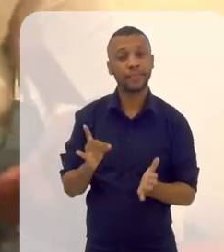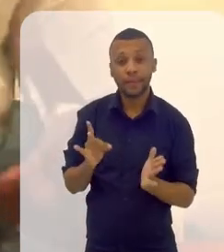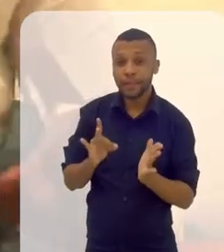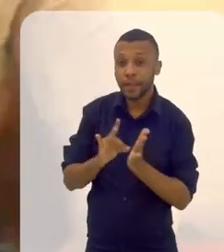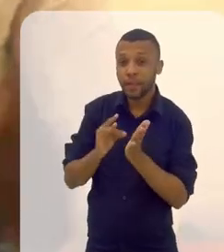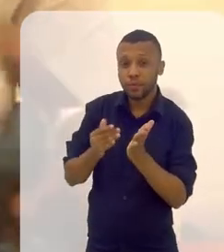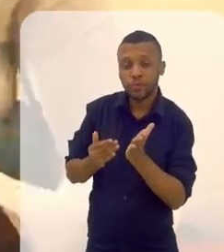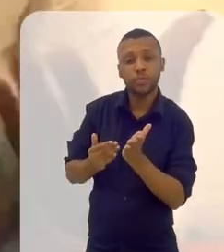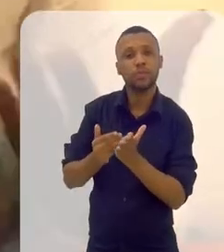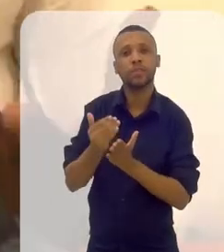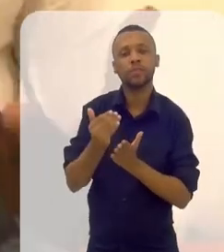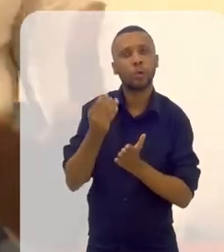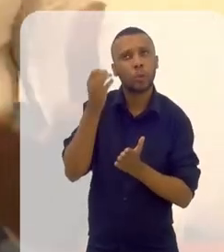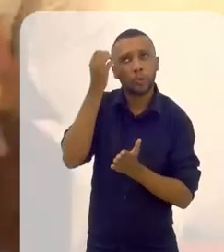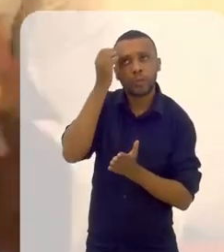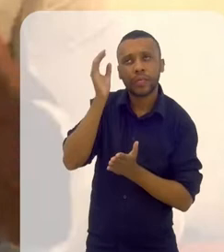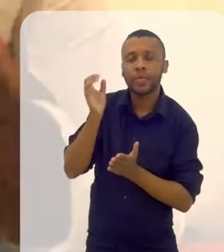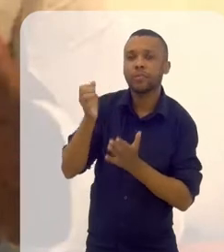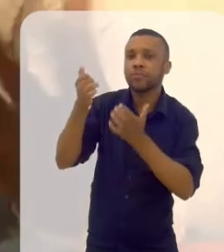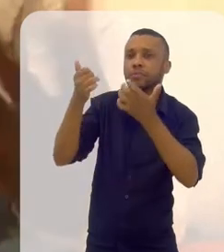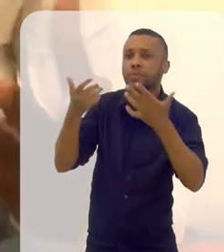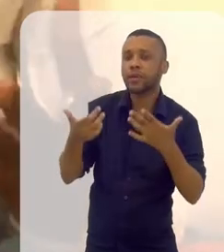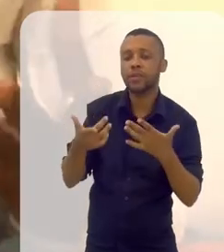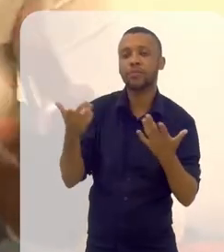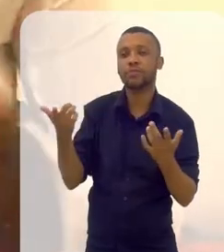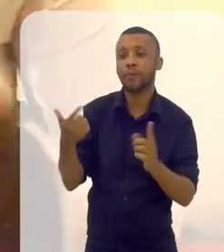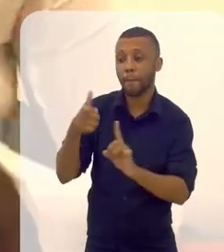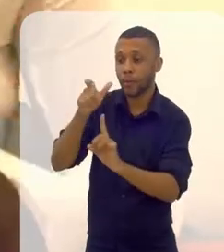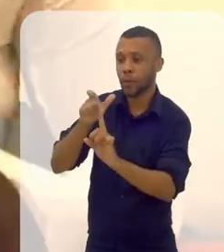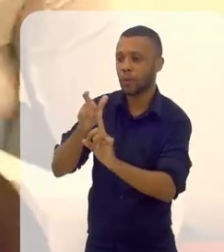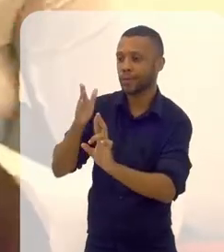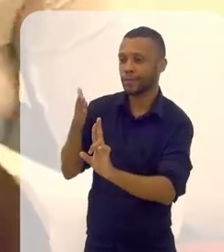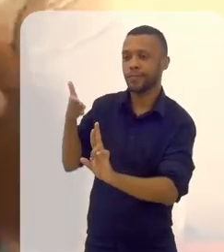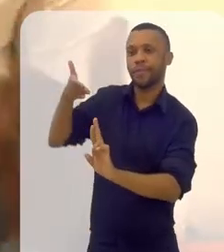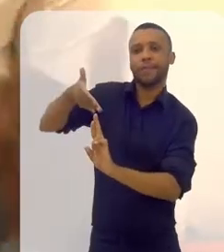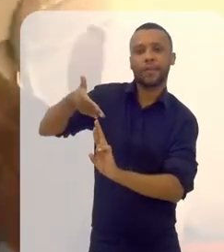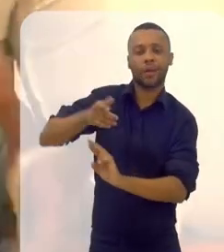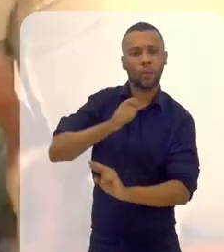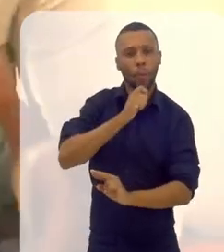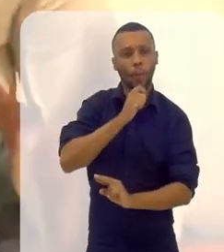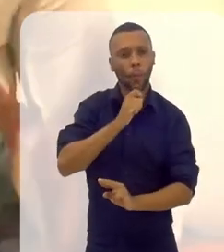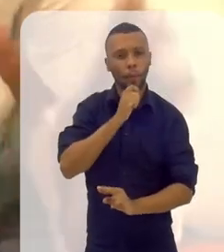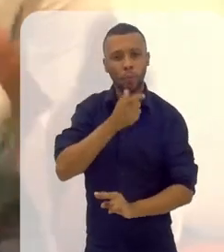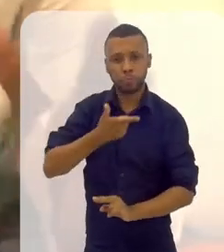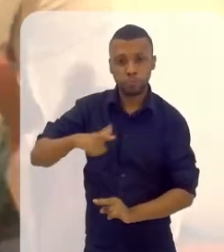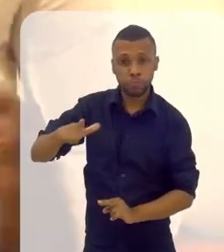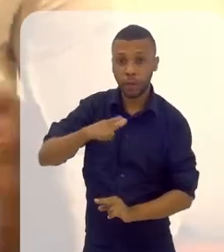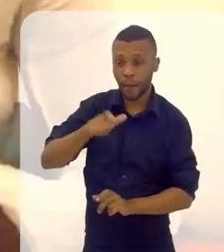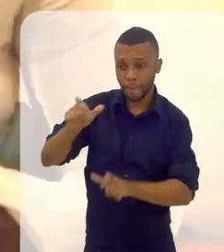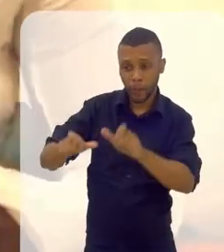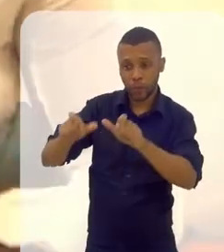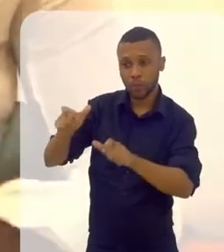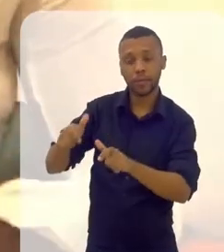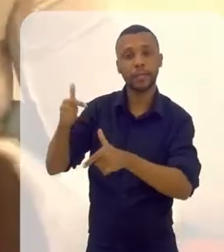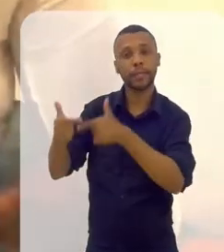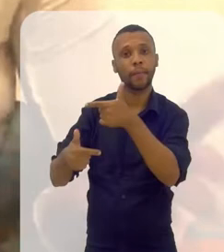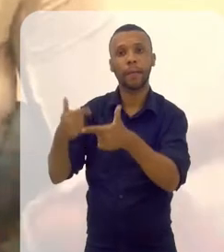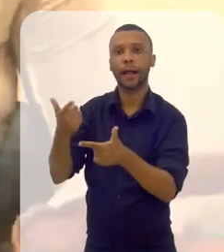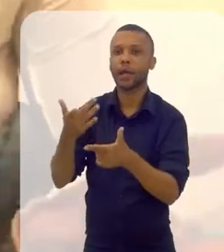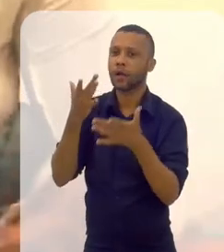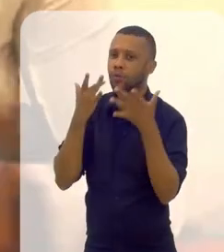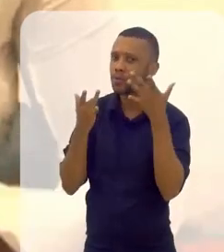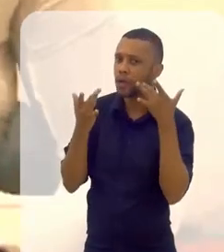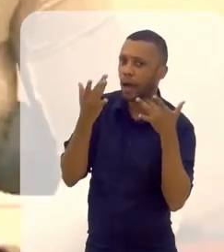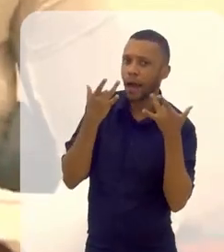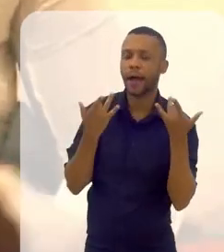em início, eu não sei te dizer nenhuma super fonte de inspiração, não. Eu não tenho pessoas na minha família que trabalhem com